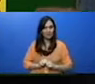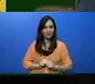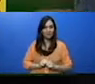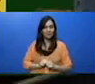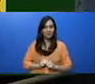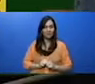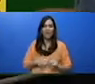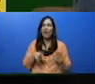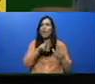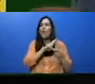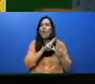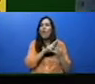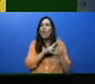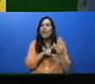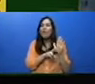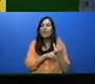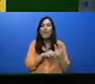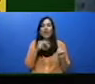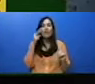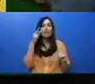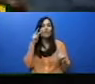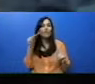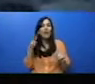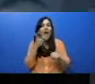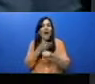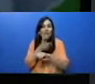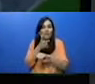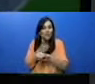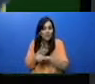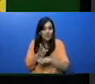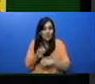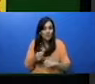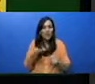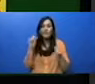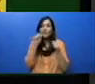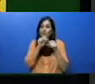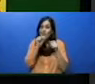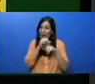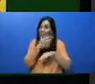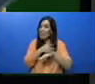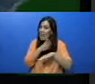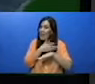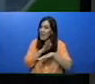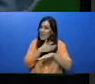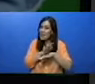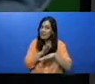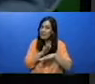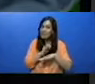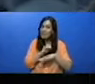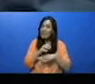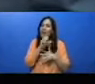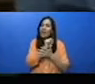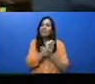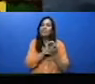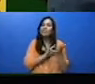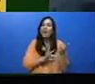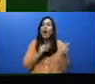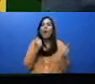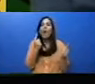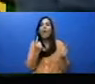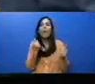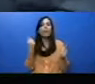O nosso roteiro, assista a videoaula, façam a tarefinha, que é os exercícios 1 e 2 da